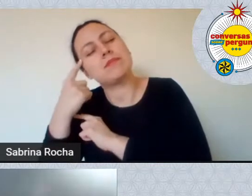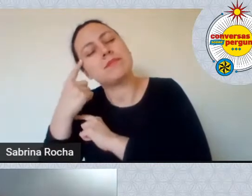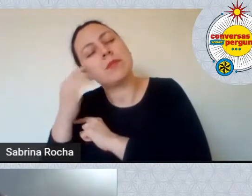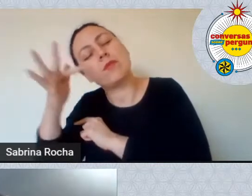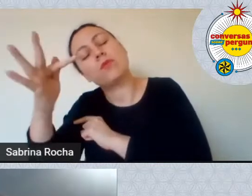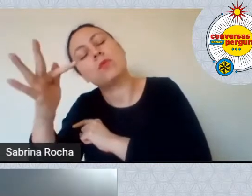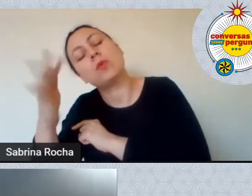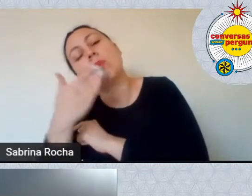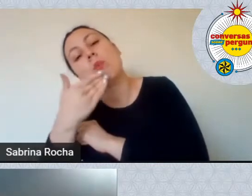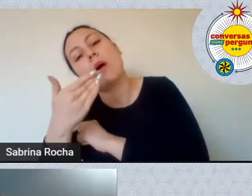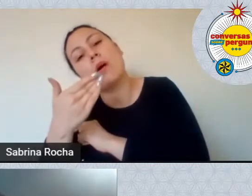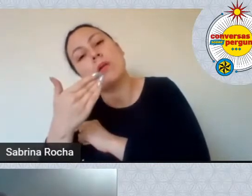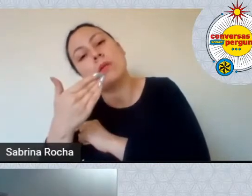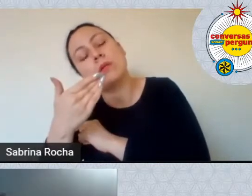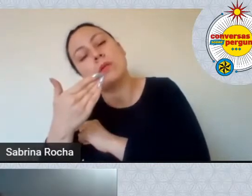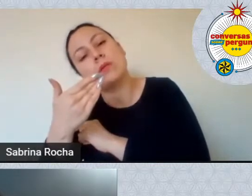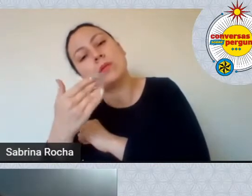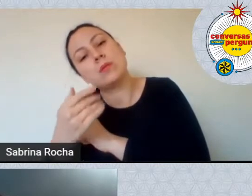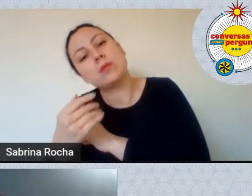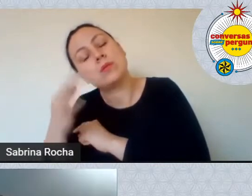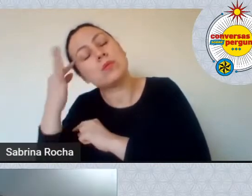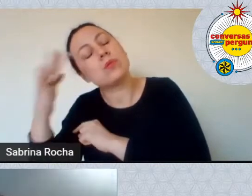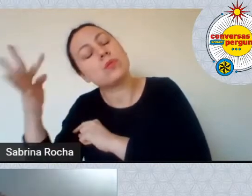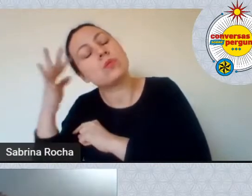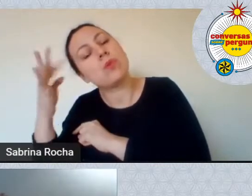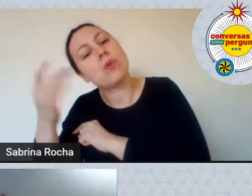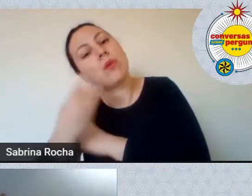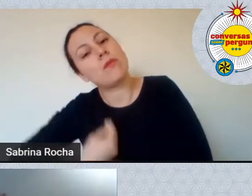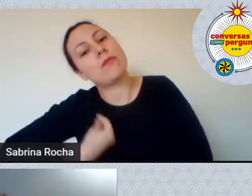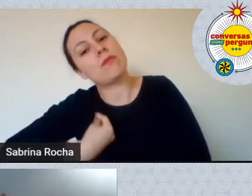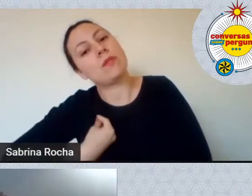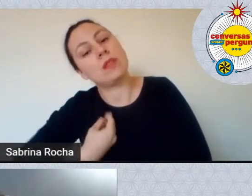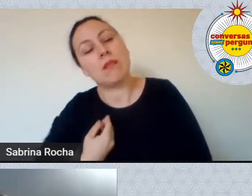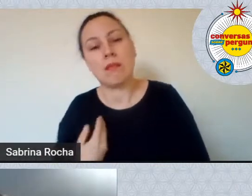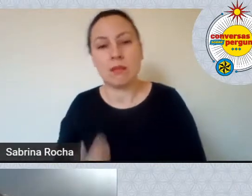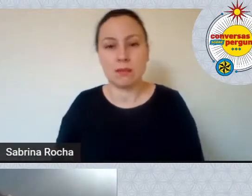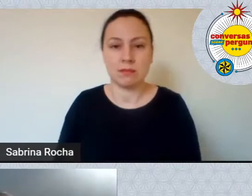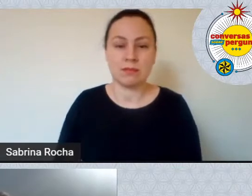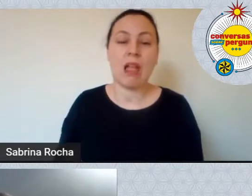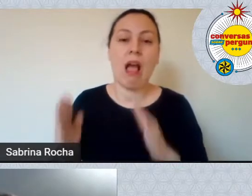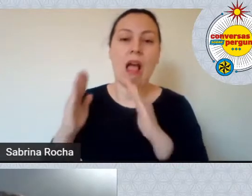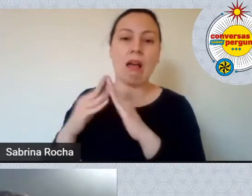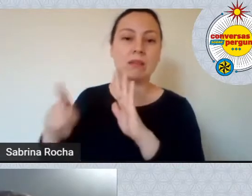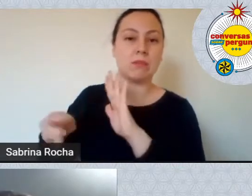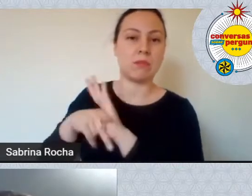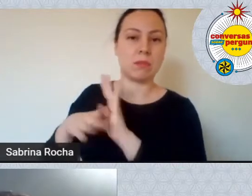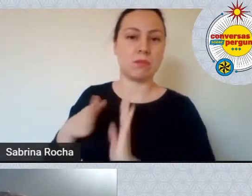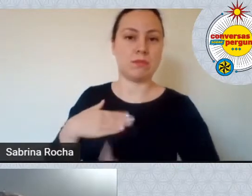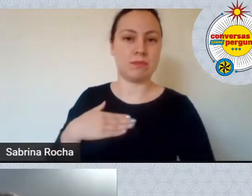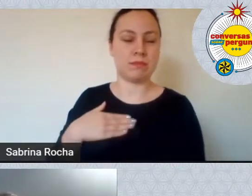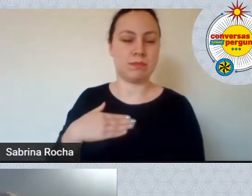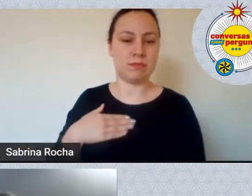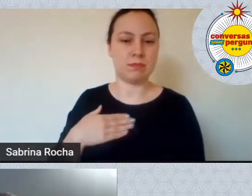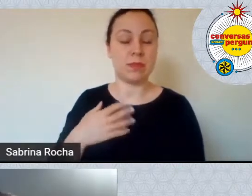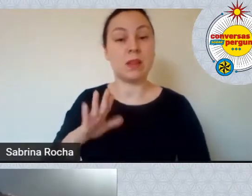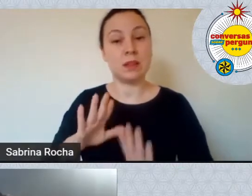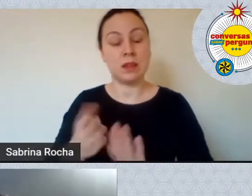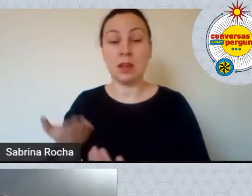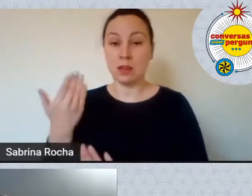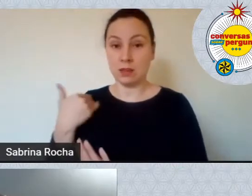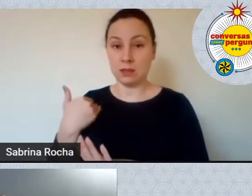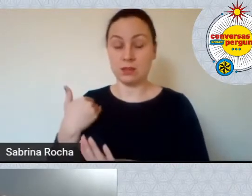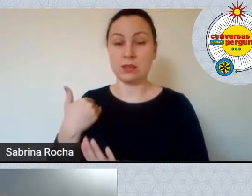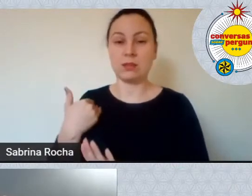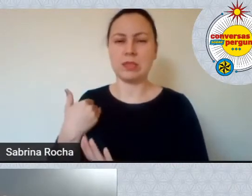o sonho de vida, o sonho da casa própria. Né? E antigamente isso tinha uma interpretação